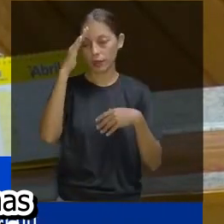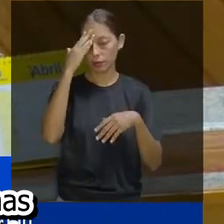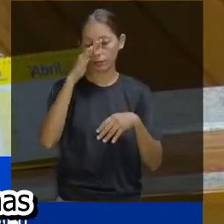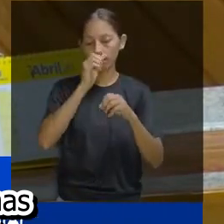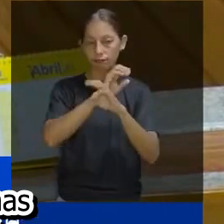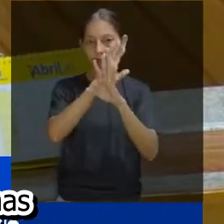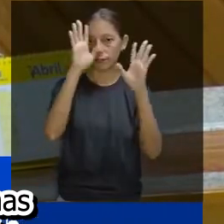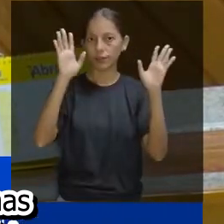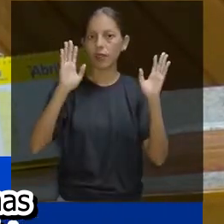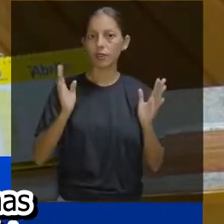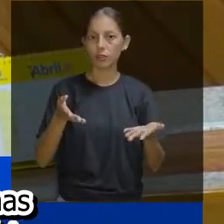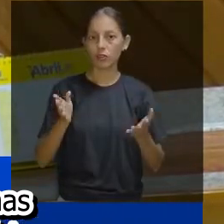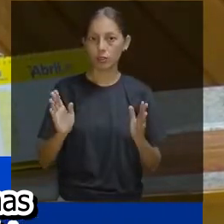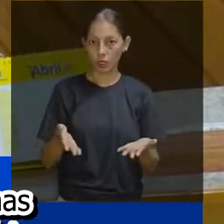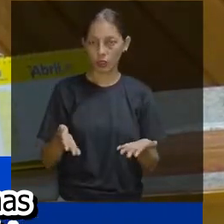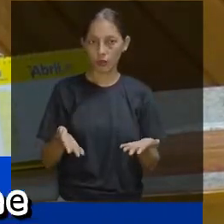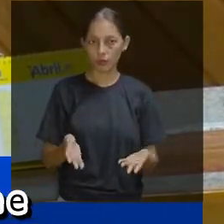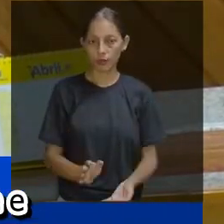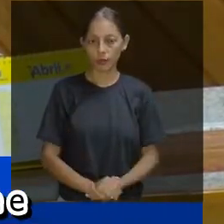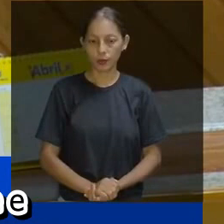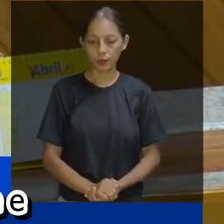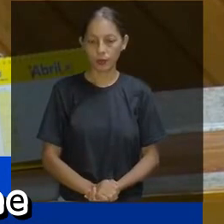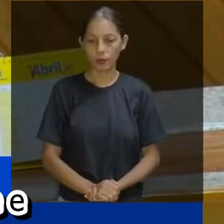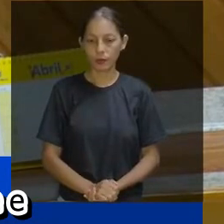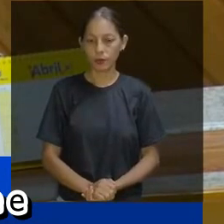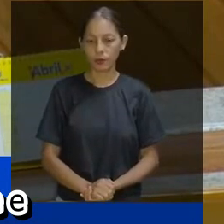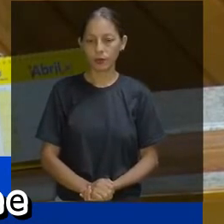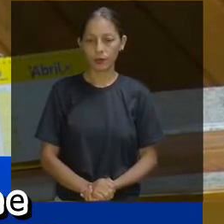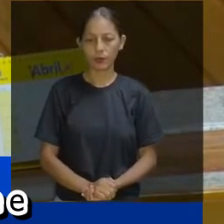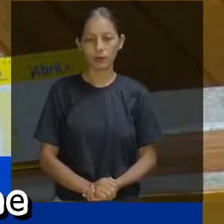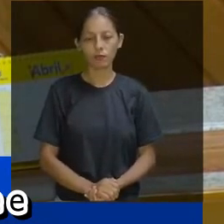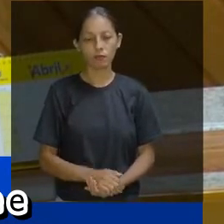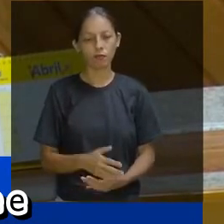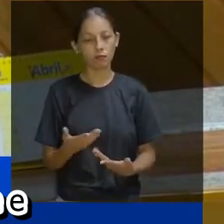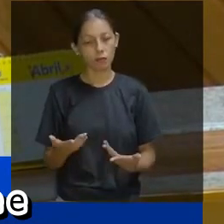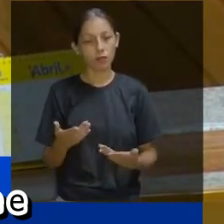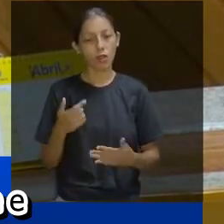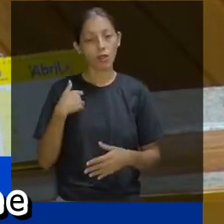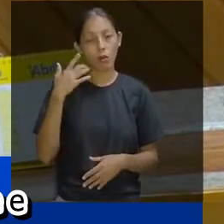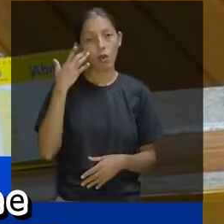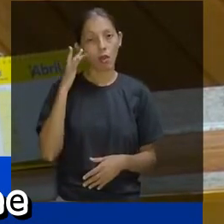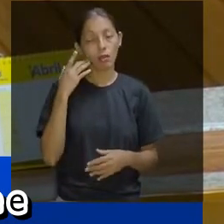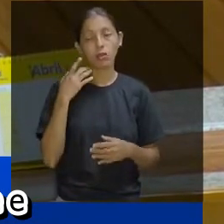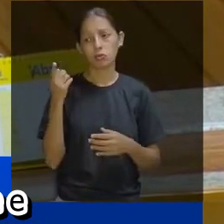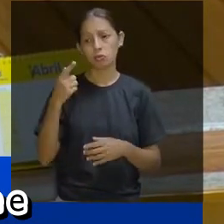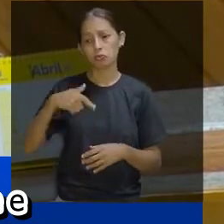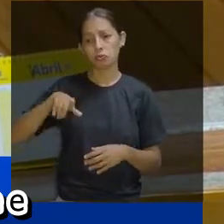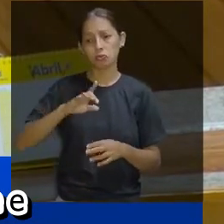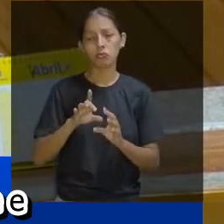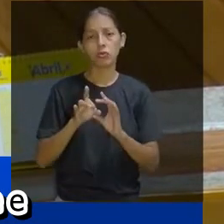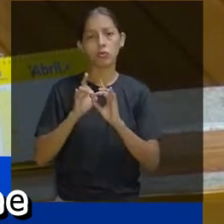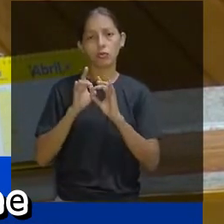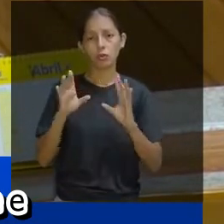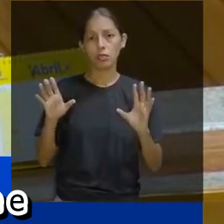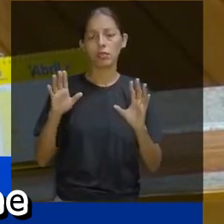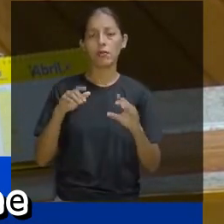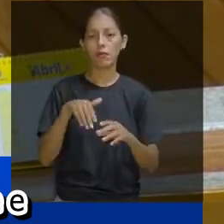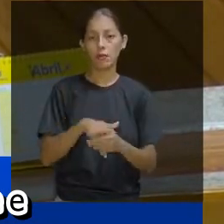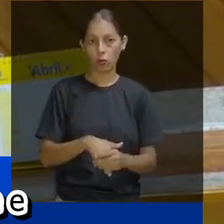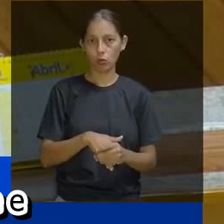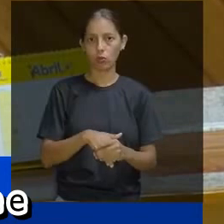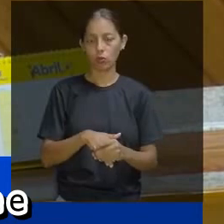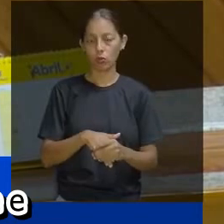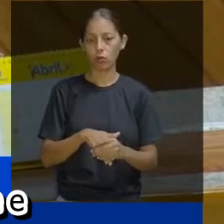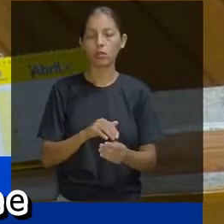contrário, talvez seja o caso, né, de nós votarmos livremente e depois nós fazermos